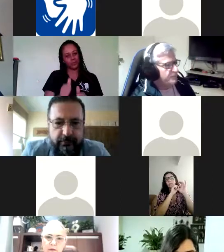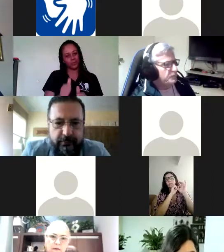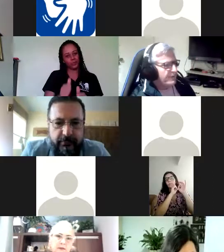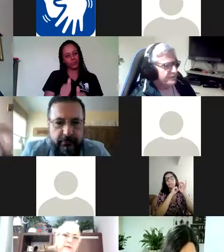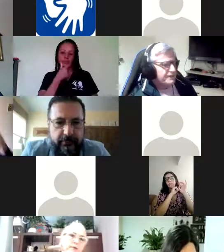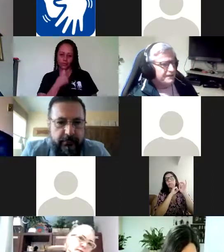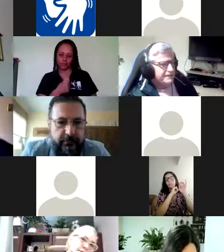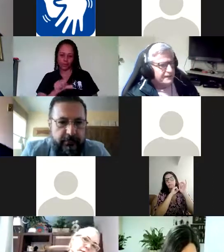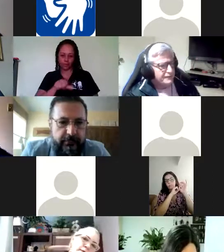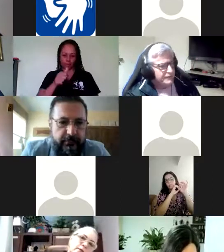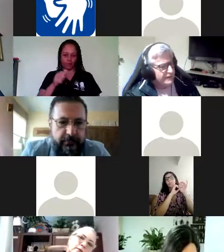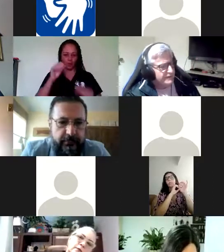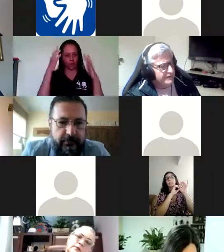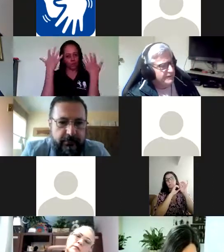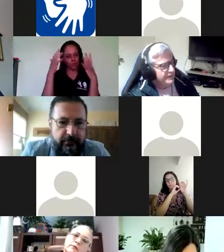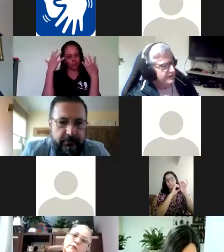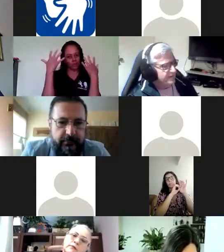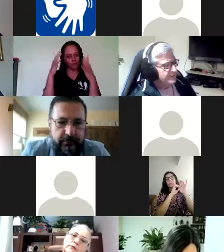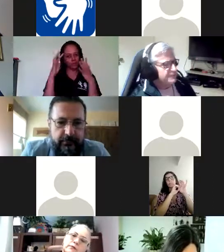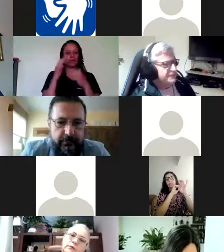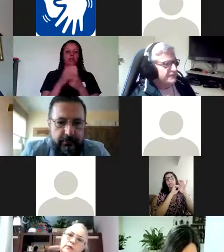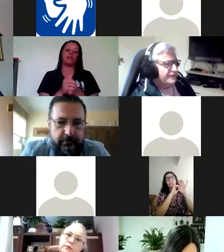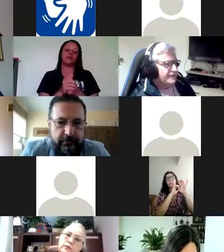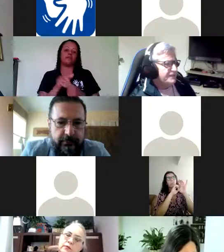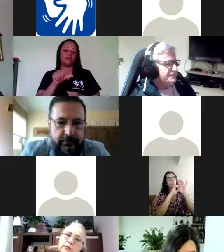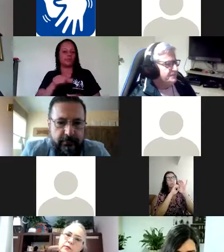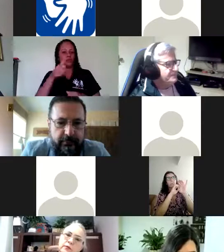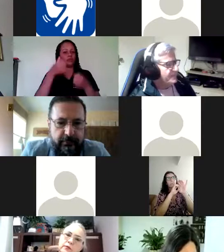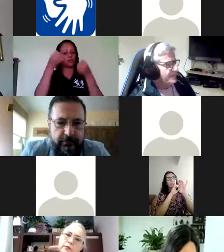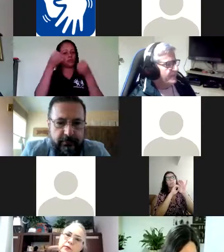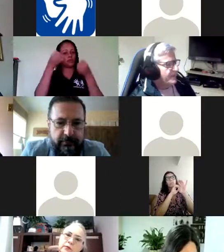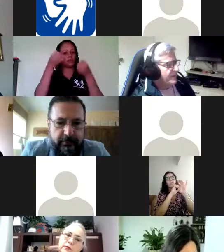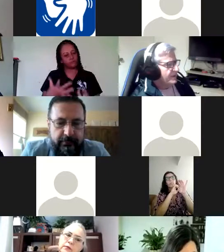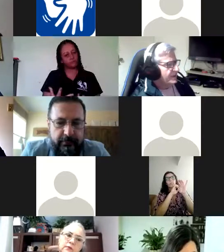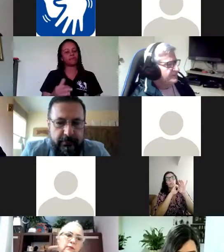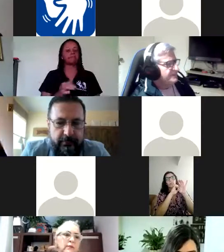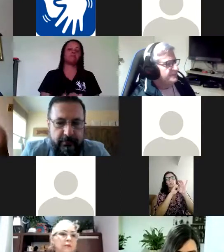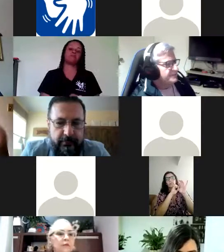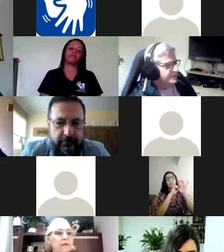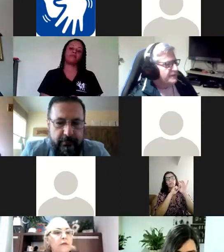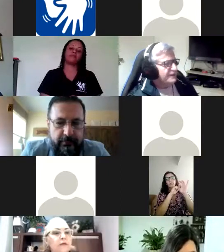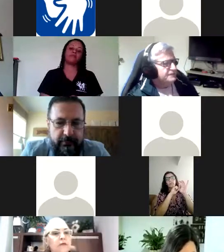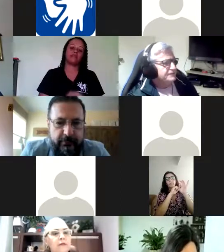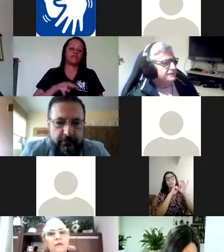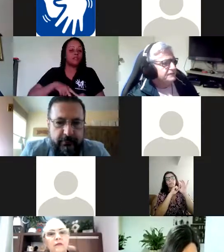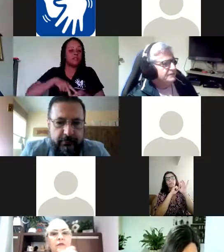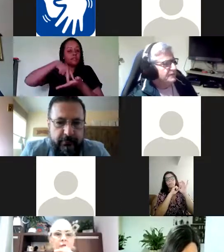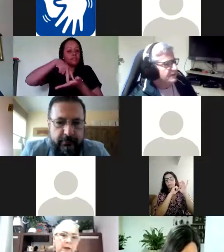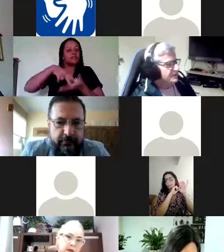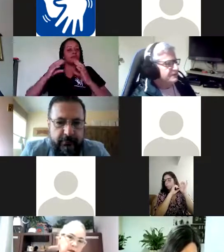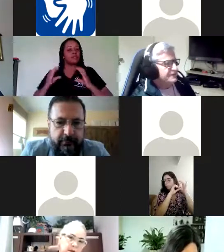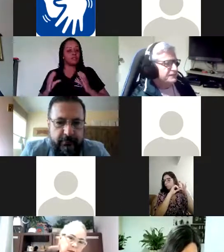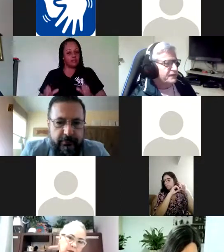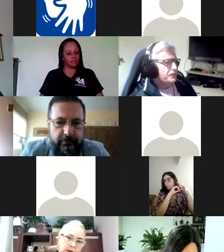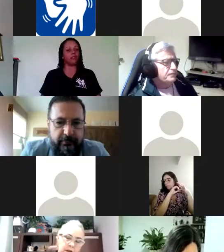parabenizar por mais uma iniciativa, né, da Ação de Cidadania, nesses 30 anos que